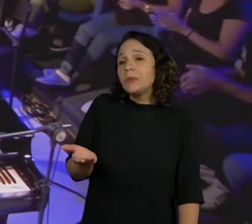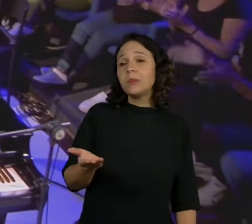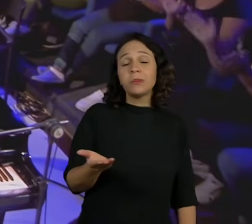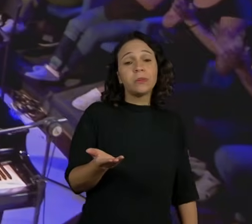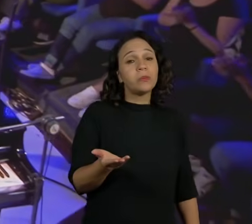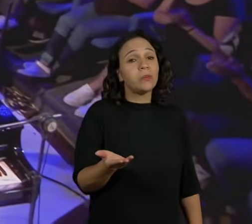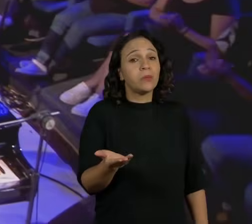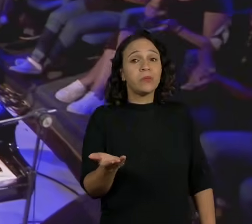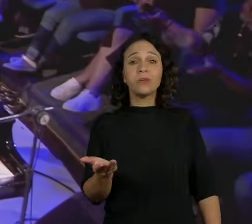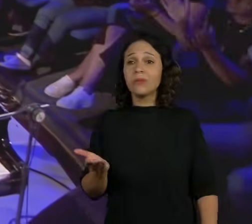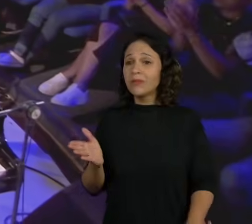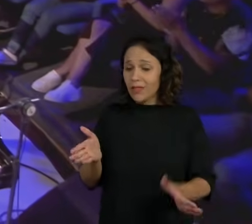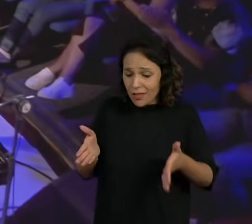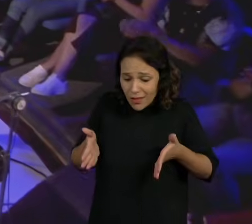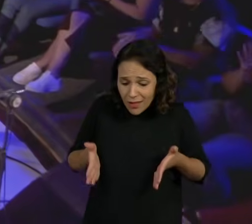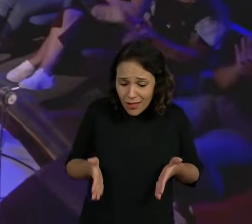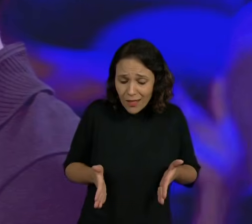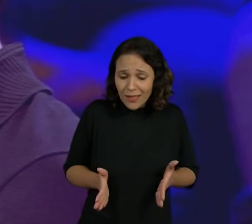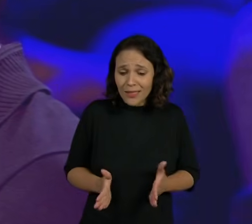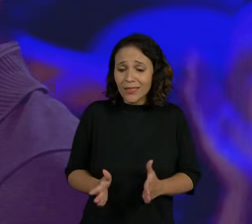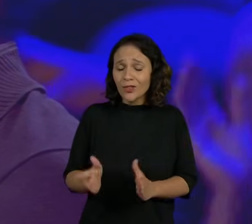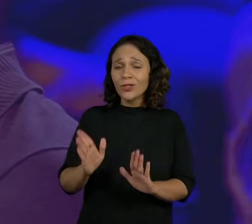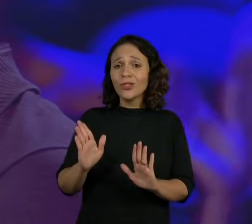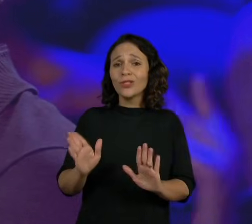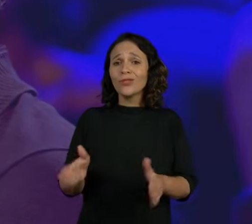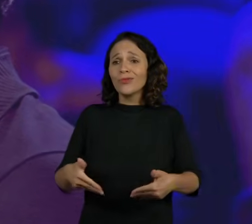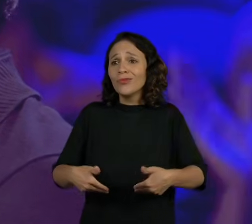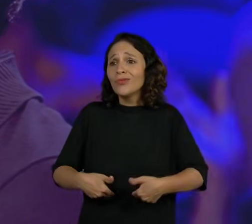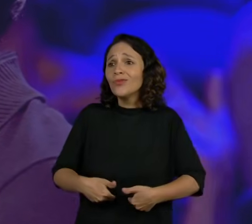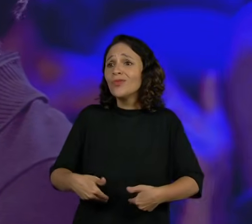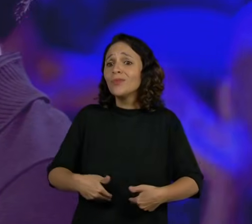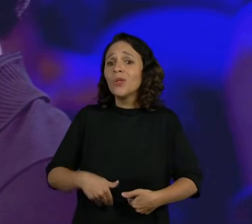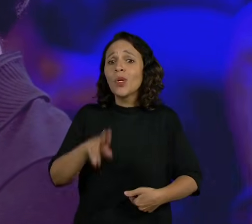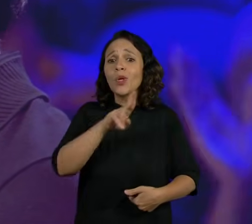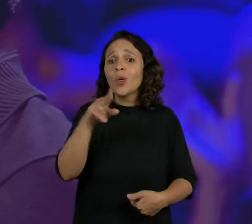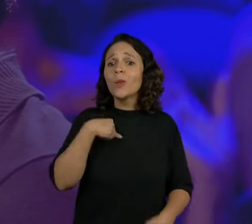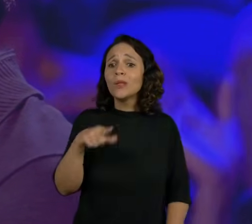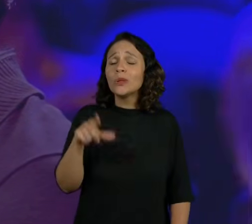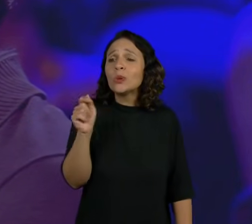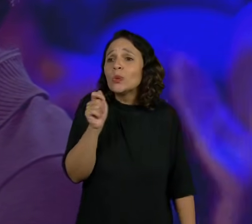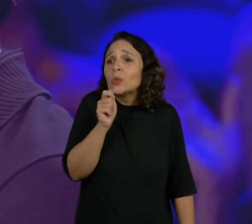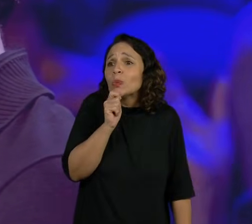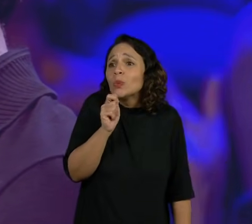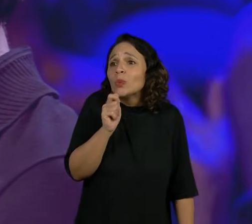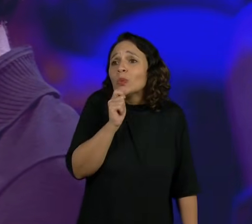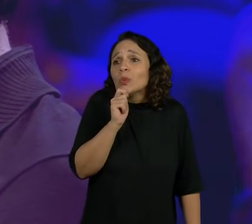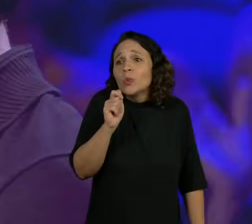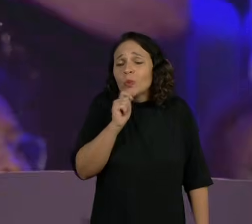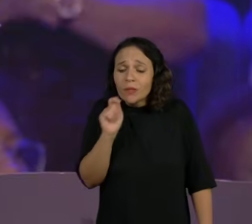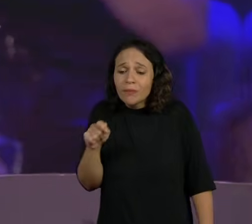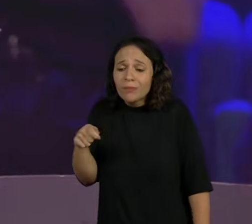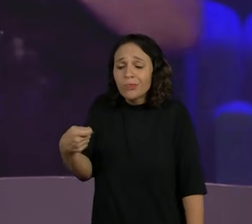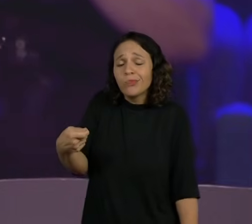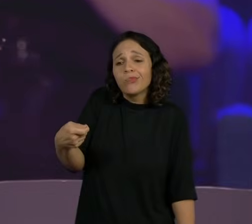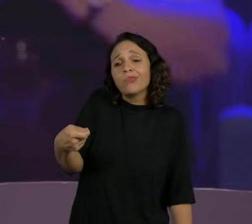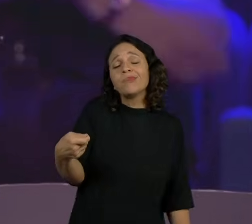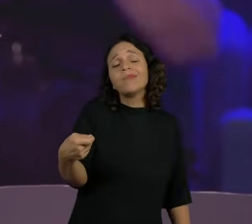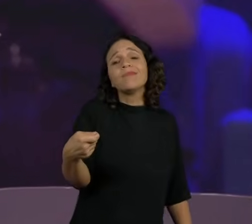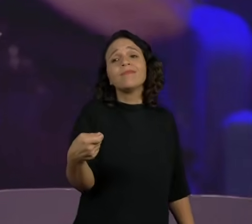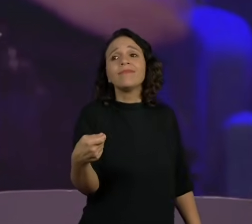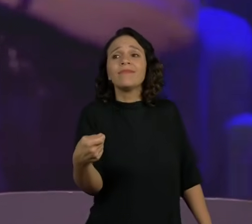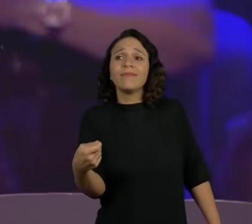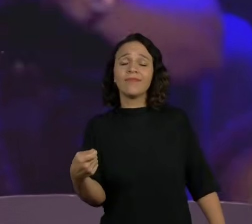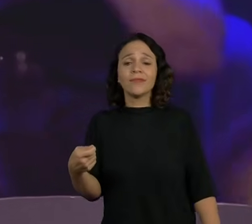Já foi nascendo com cara de fome, eu não tinha nem nome pra lhe dar. Como